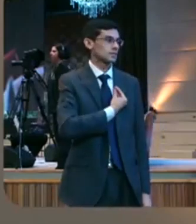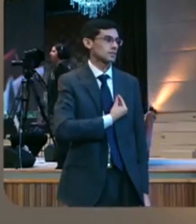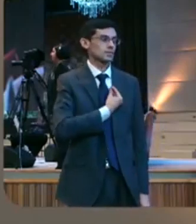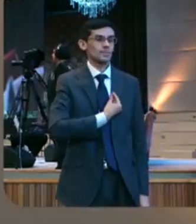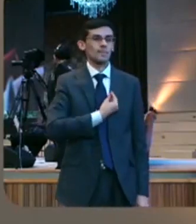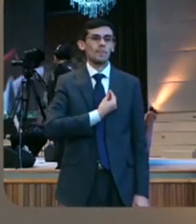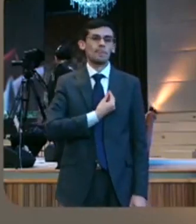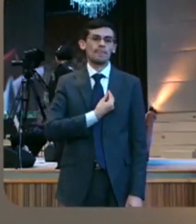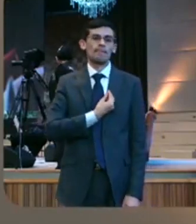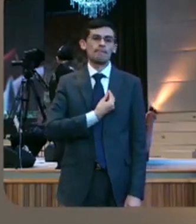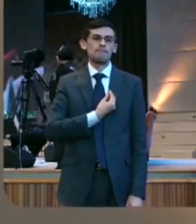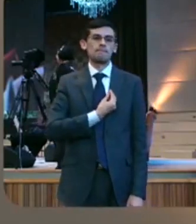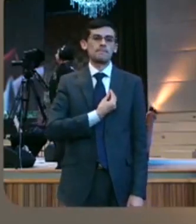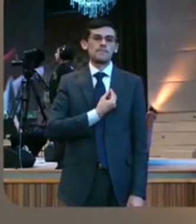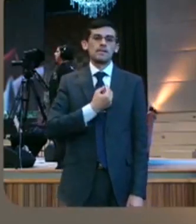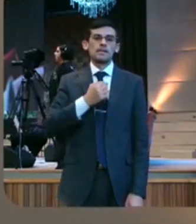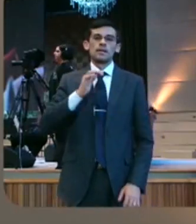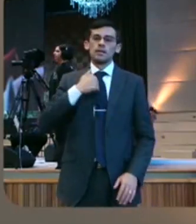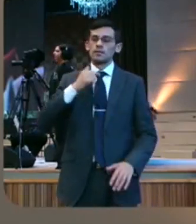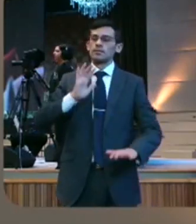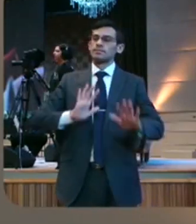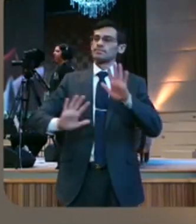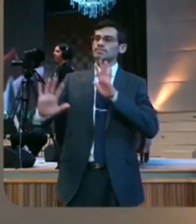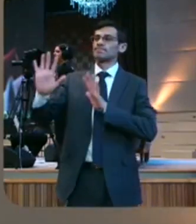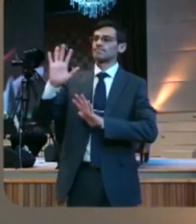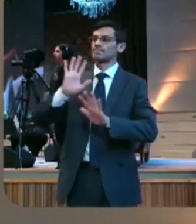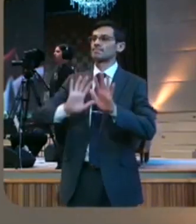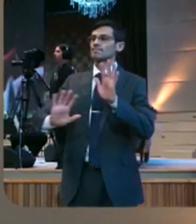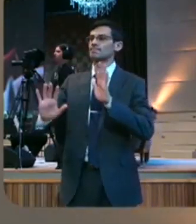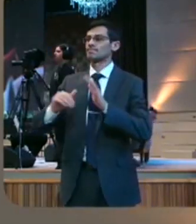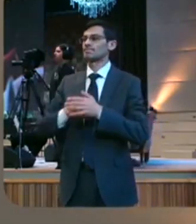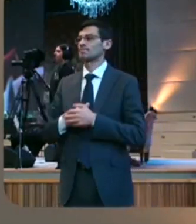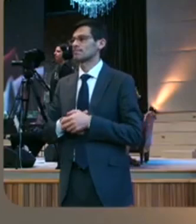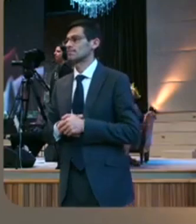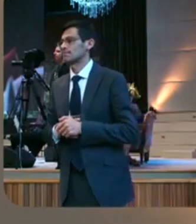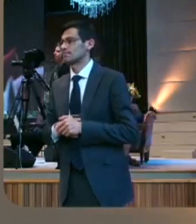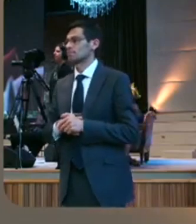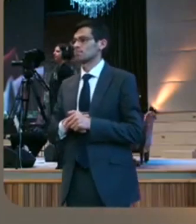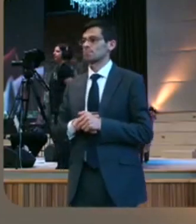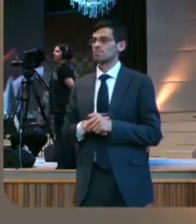Detalhes. Eu fico às vezes